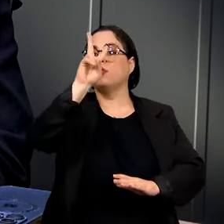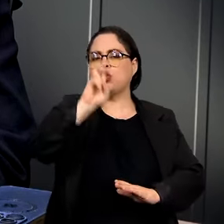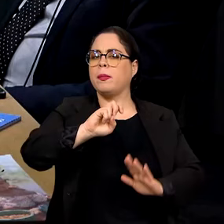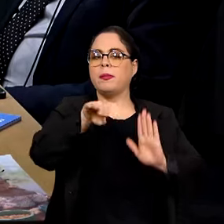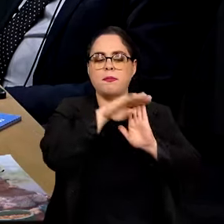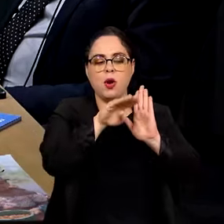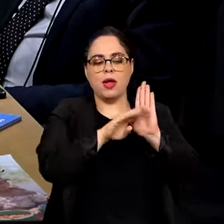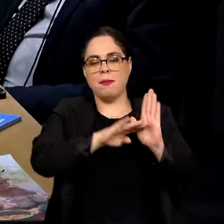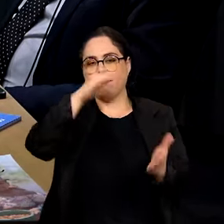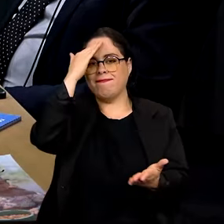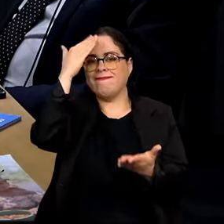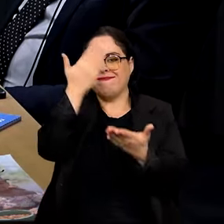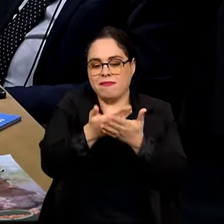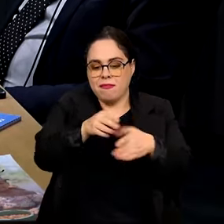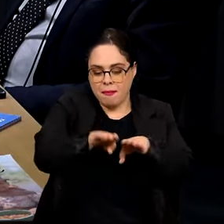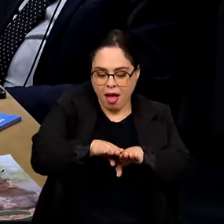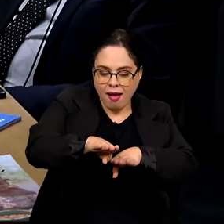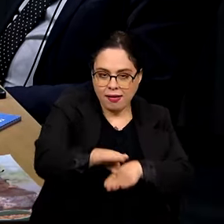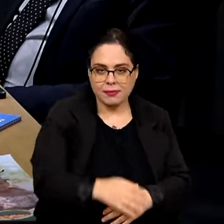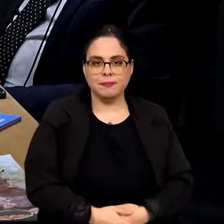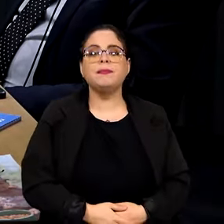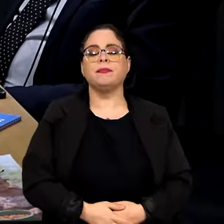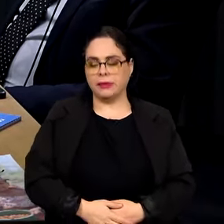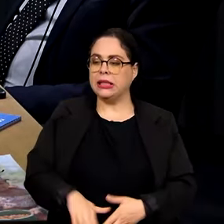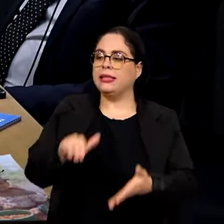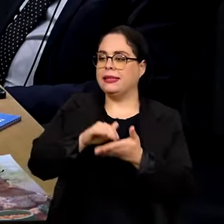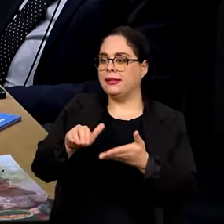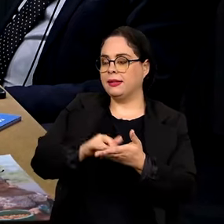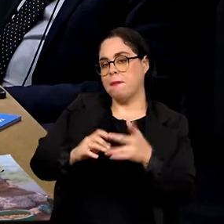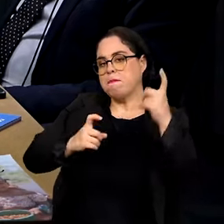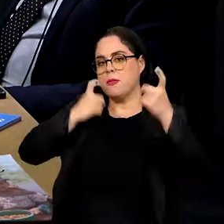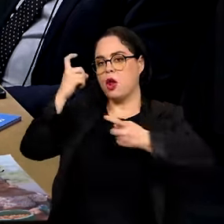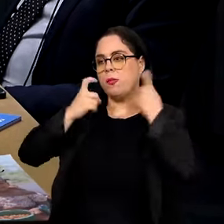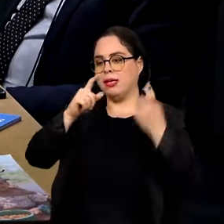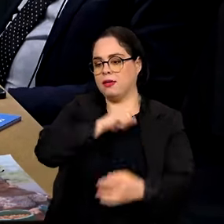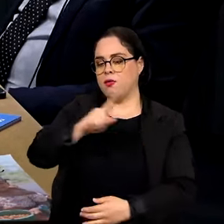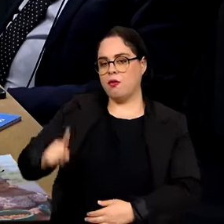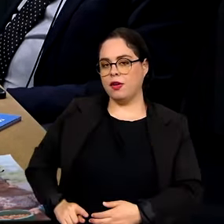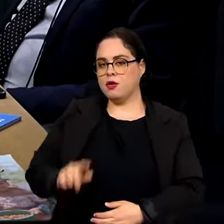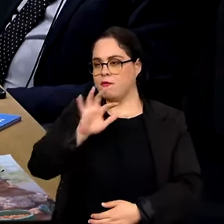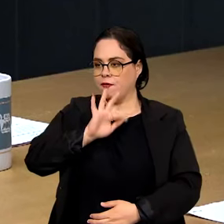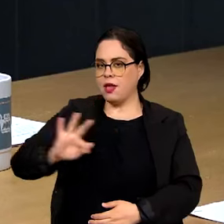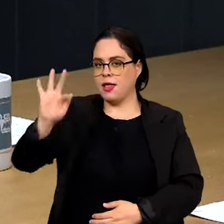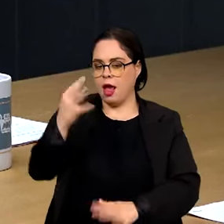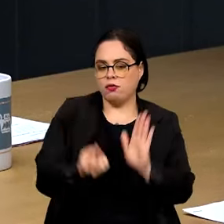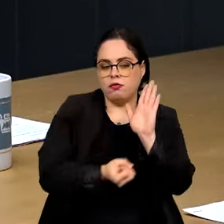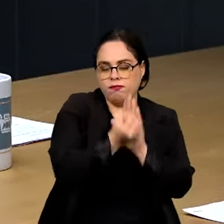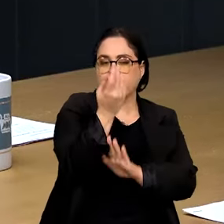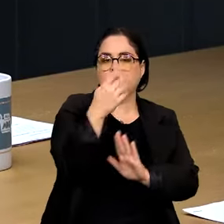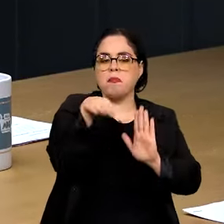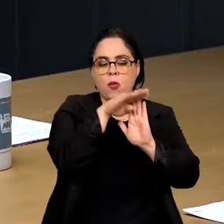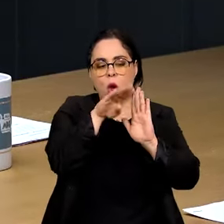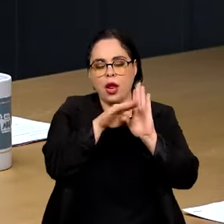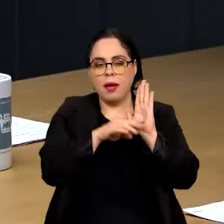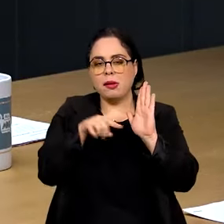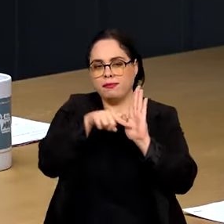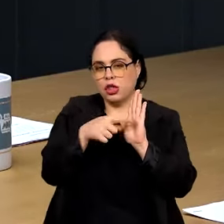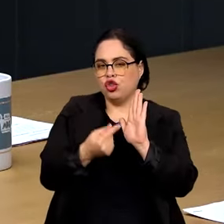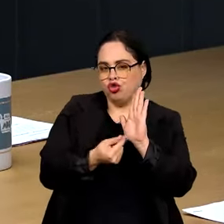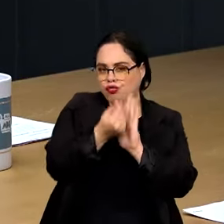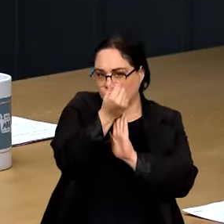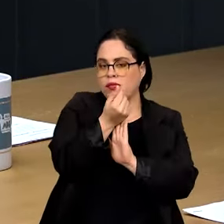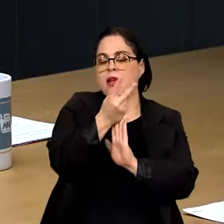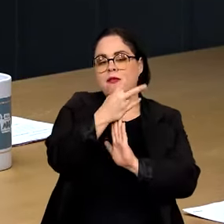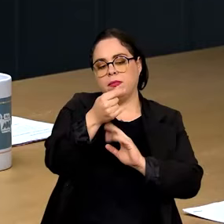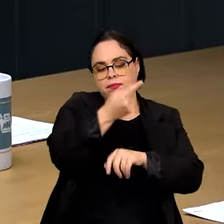primeiro passo secretário uma das preocupações do governo federal durante toda a construção do acredita no primeiro passo é que esse crédito